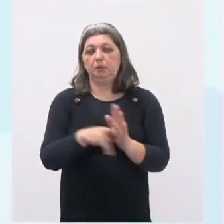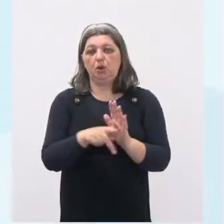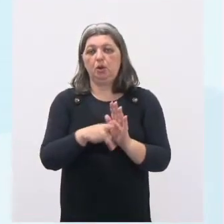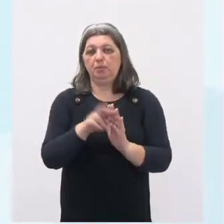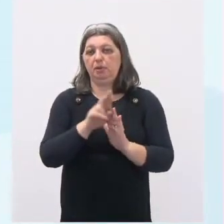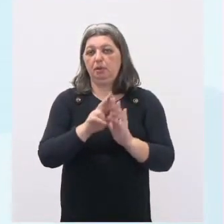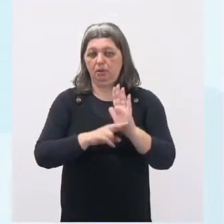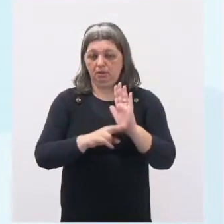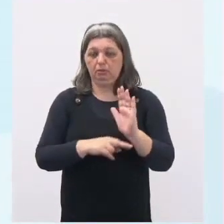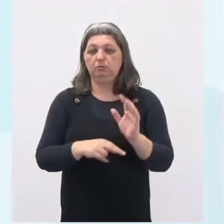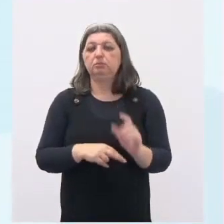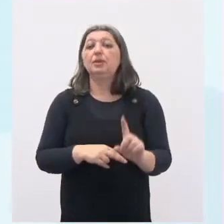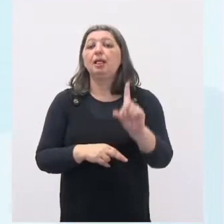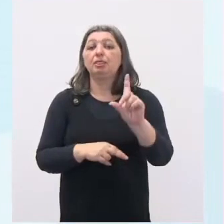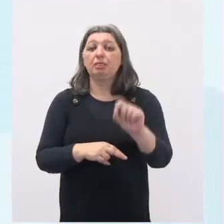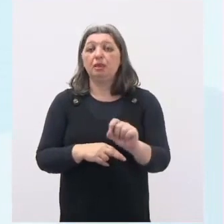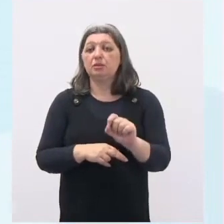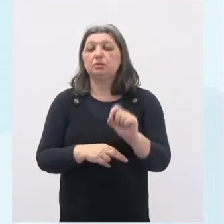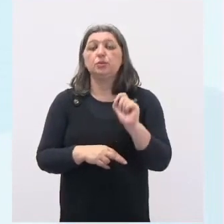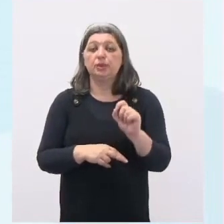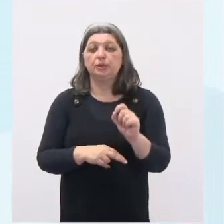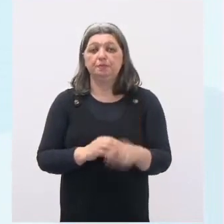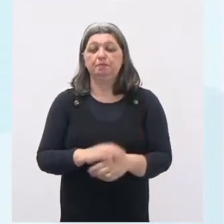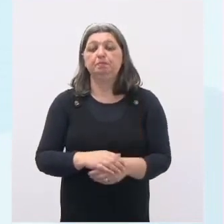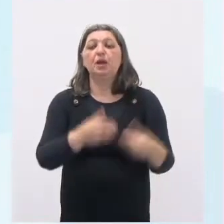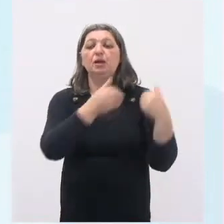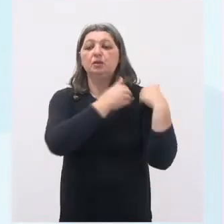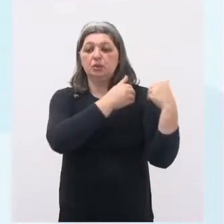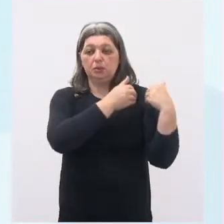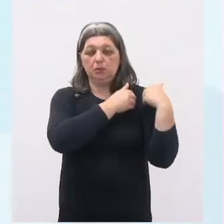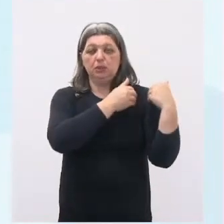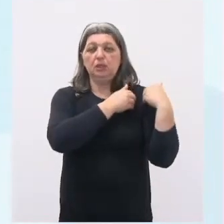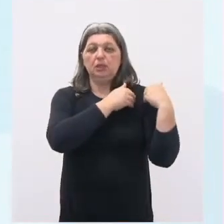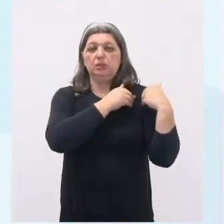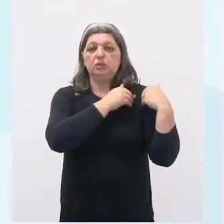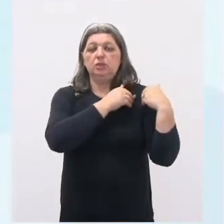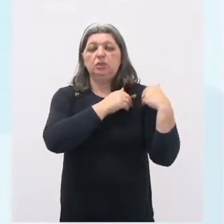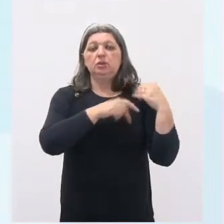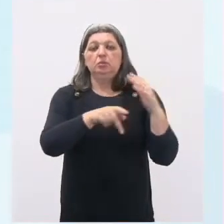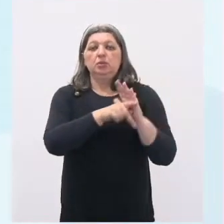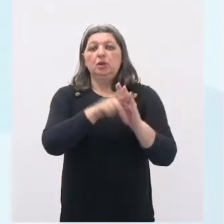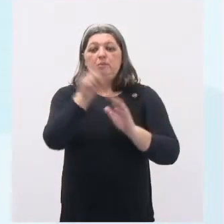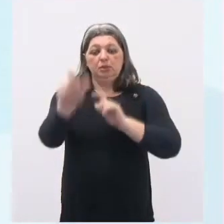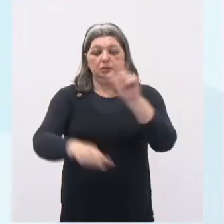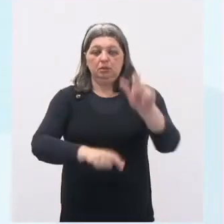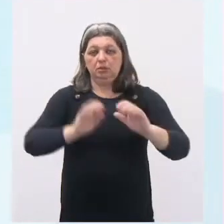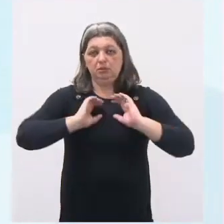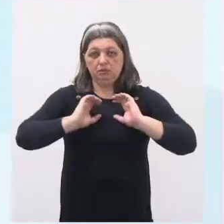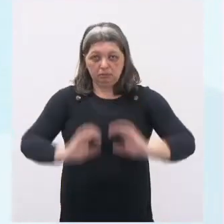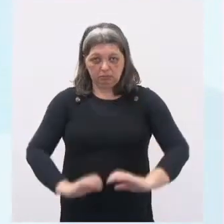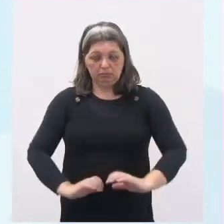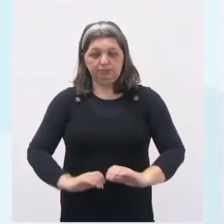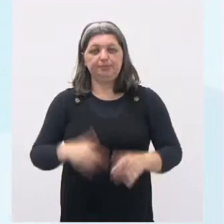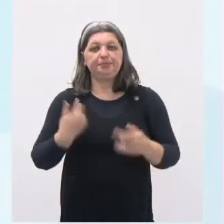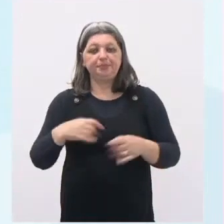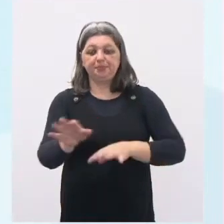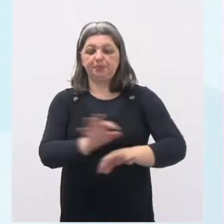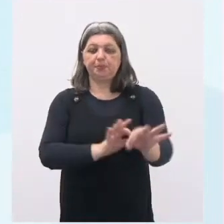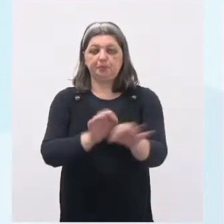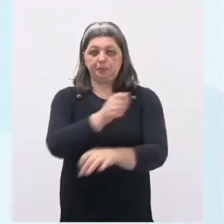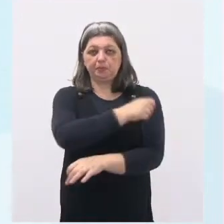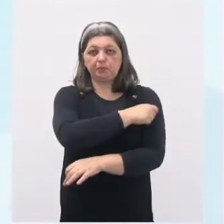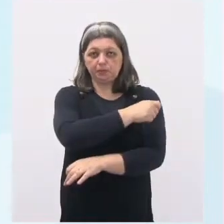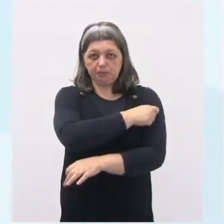última habilidade aí trata-se da responsabilidade e da cidadania. Então a gente deve preparar os nossos estudantes,